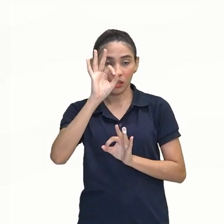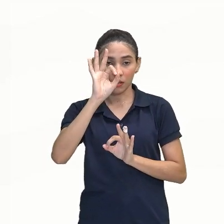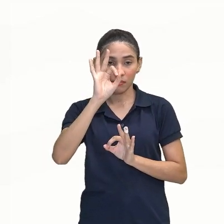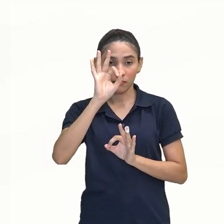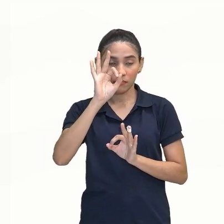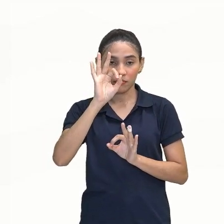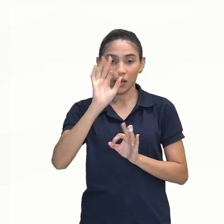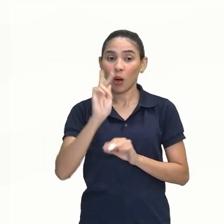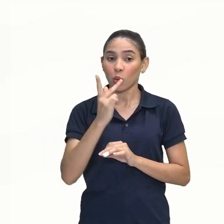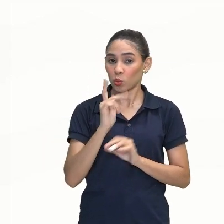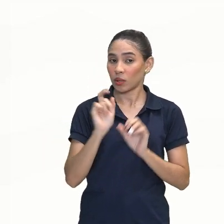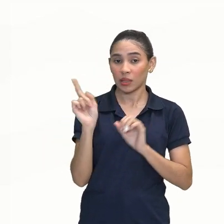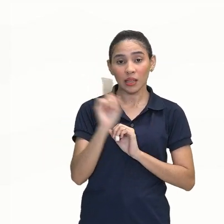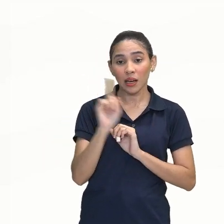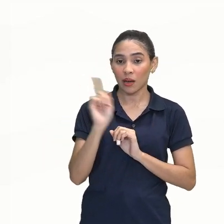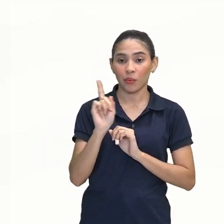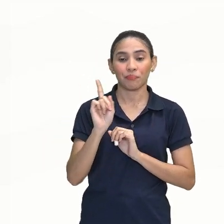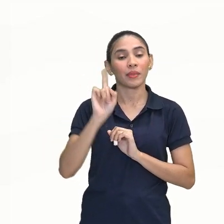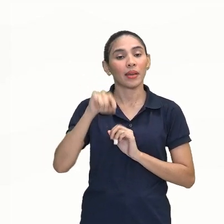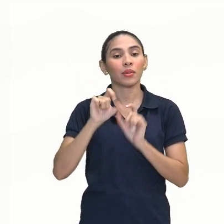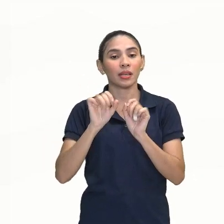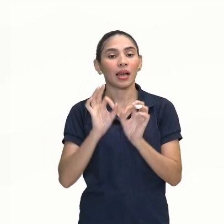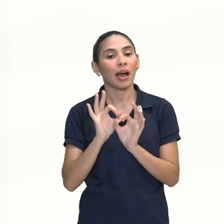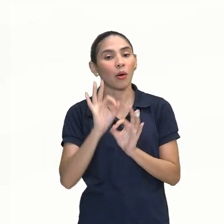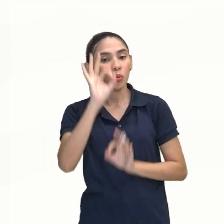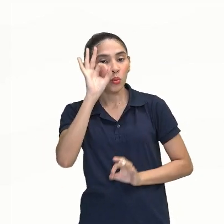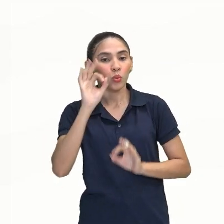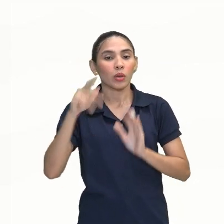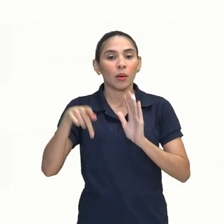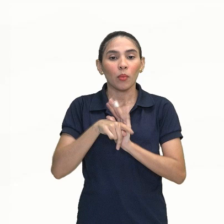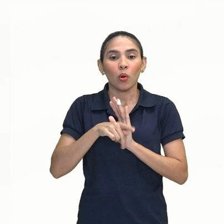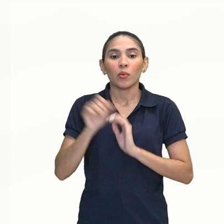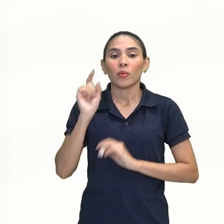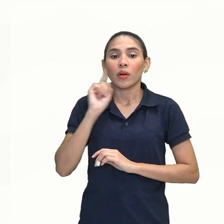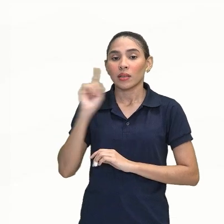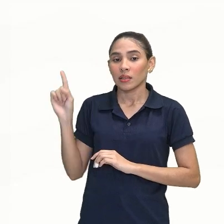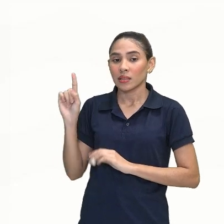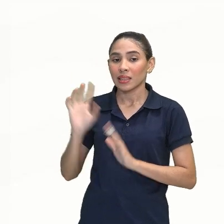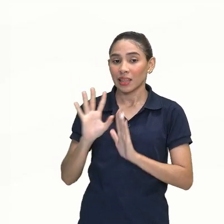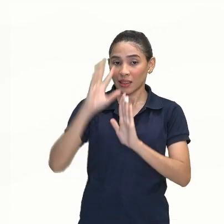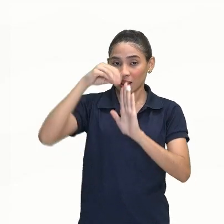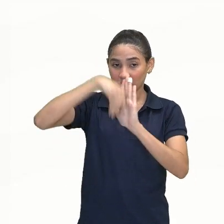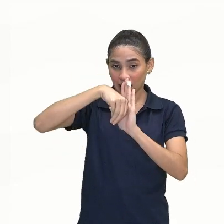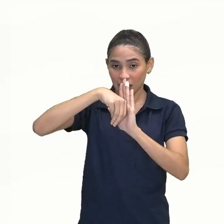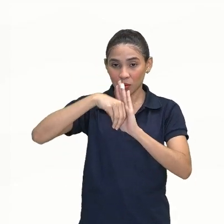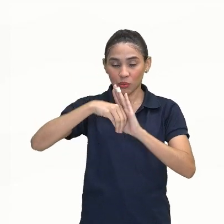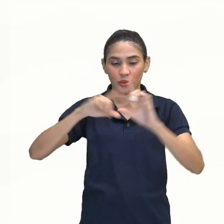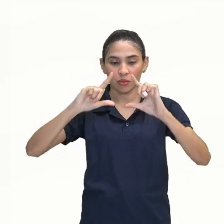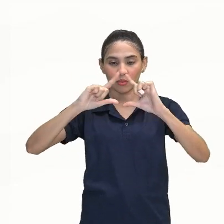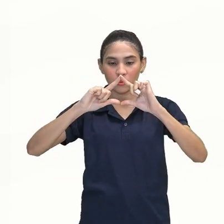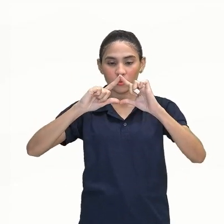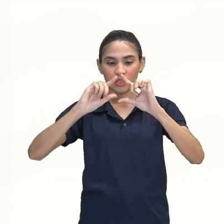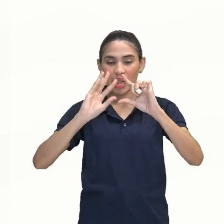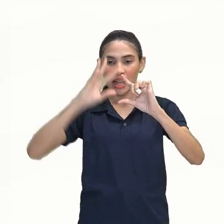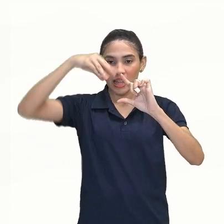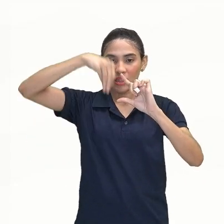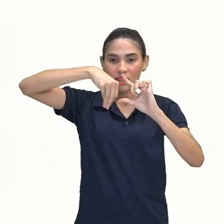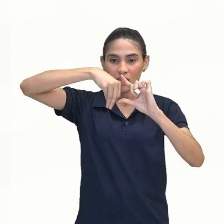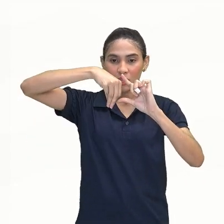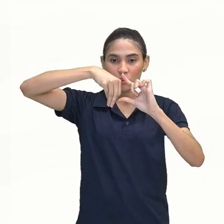triângulo. Não, ele é a altura deste triângulo aqui de azul,